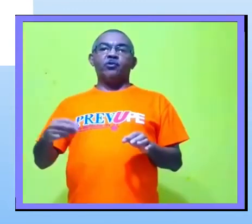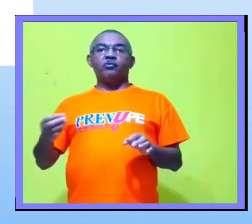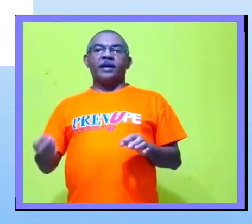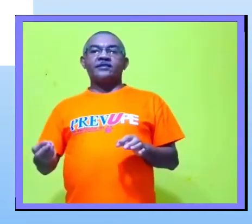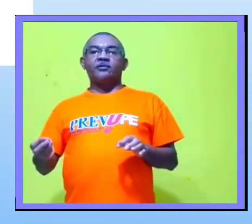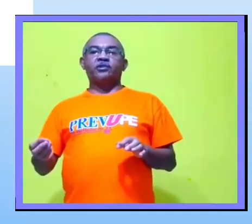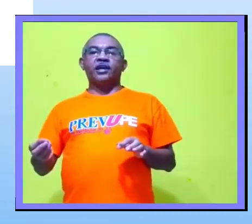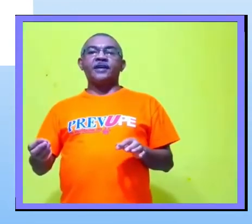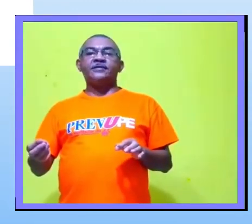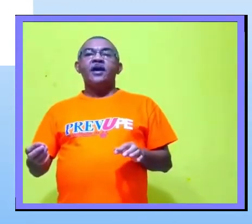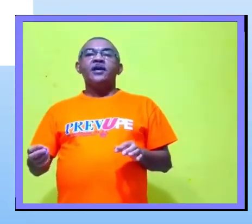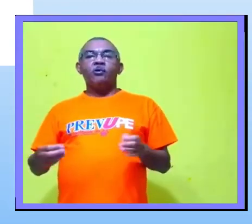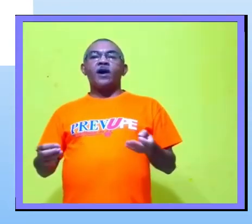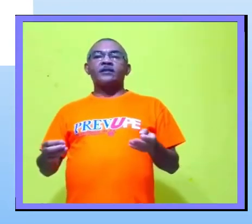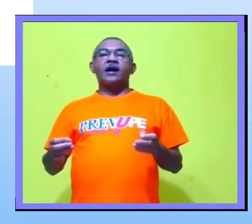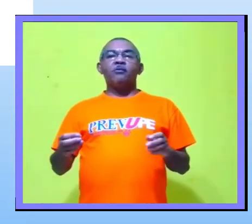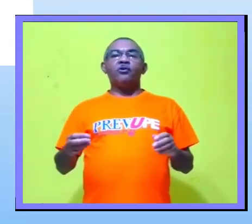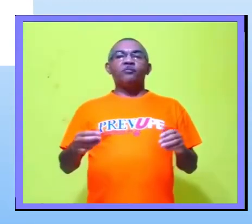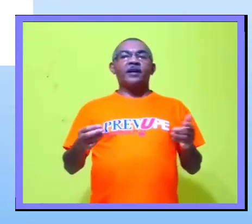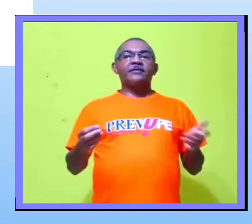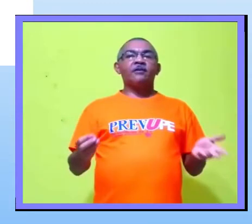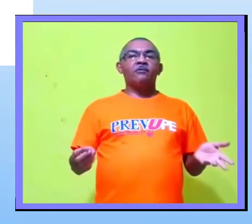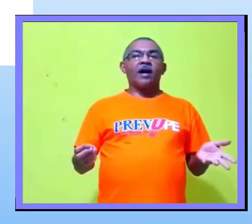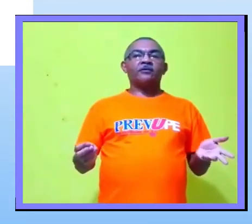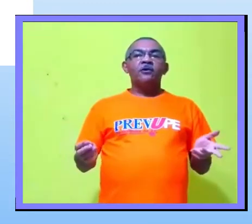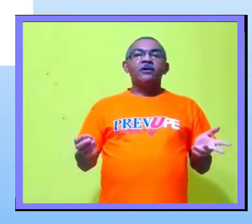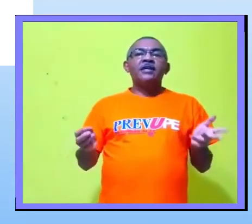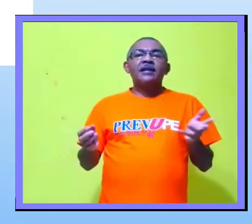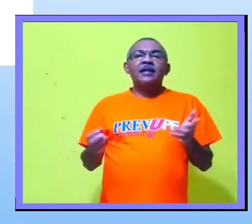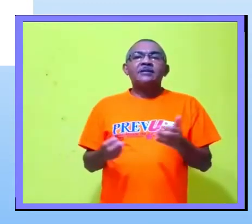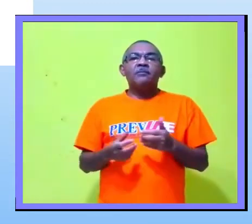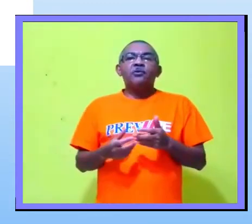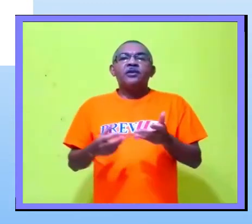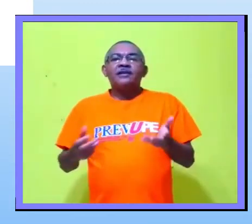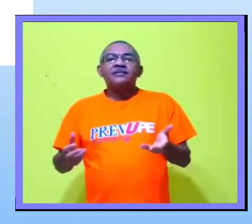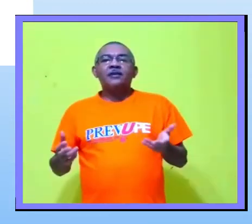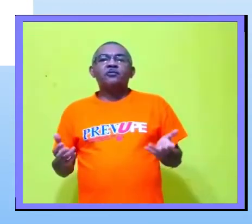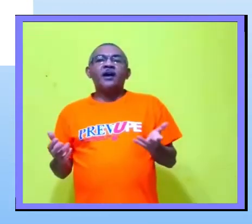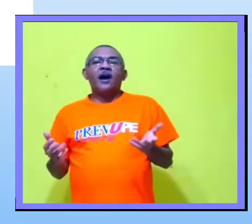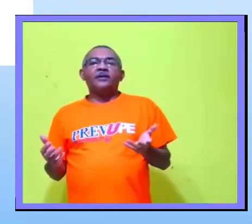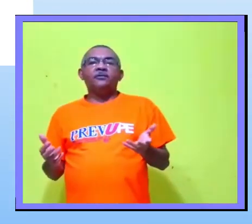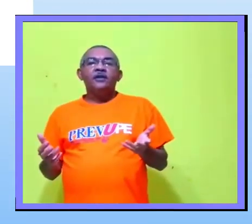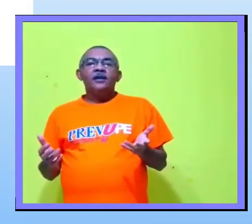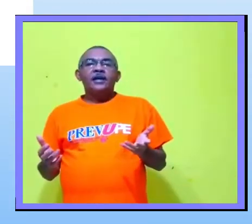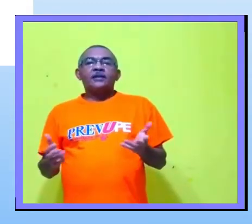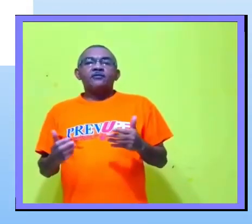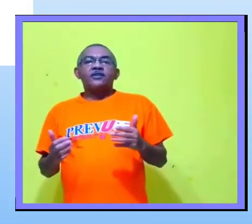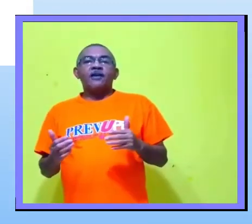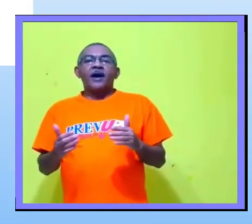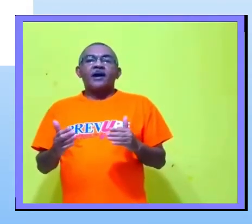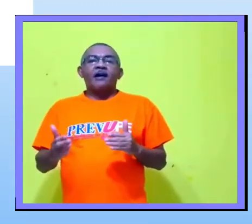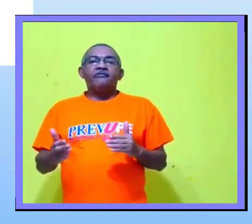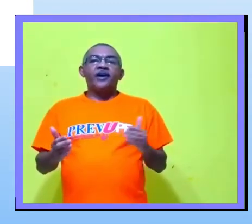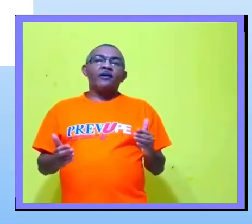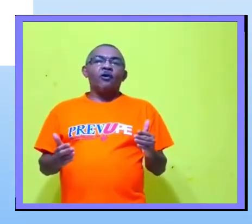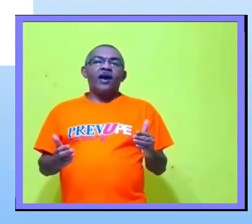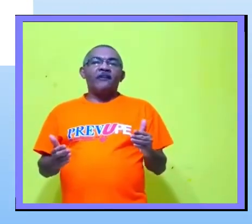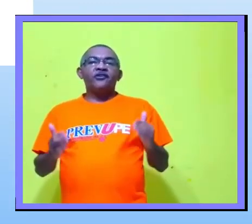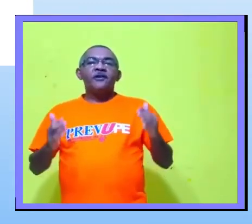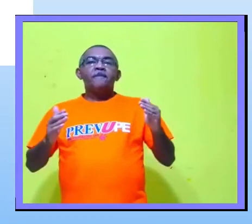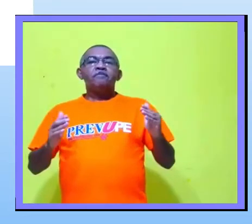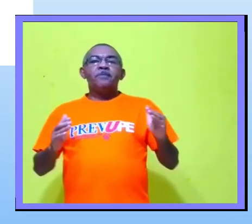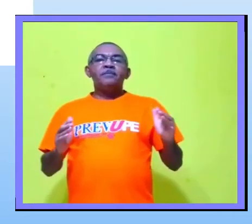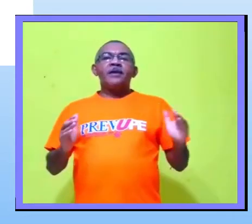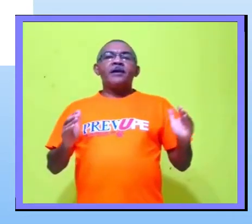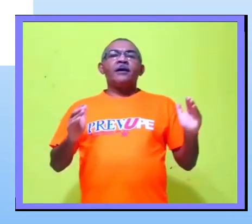terceiro carbono, numeração 3 e o quarto carbono, numeração 4. O que ele quer saber? O que está certo ou errado? Então você vai marcar V ou